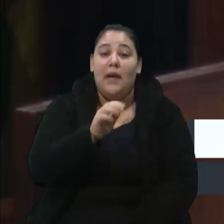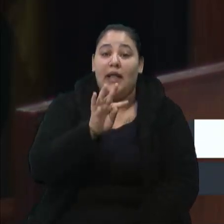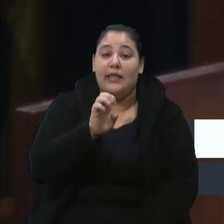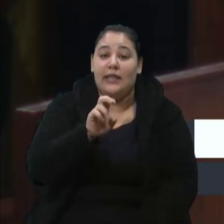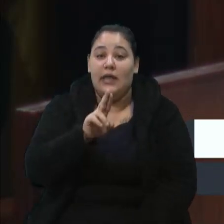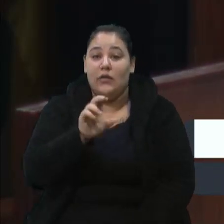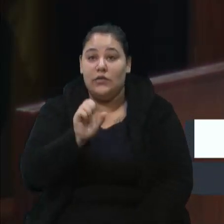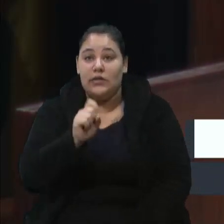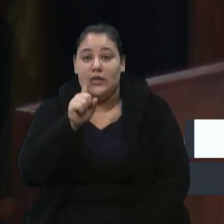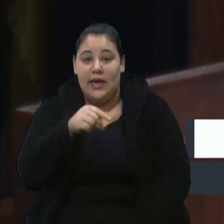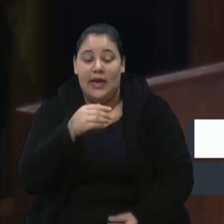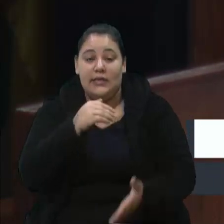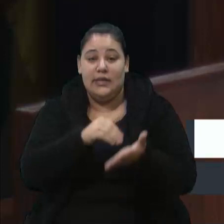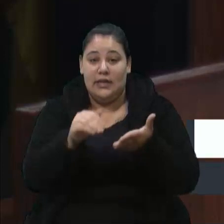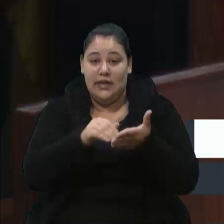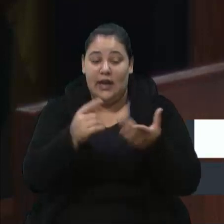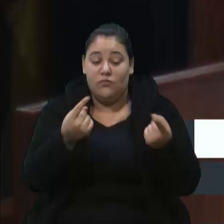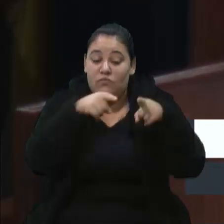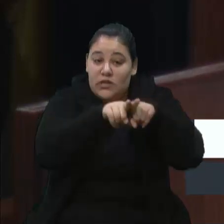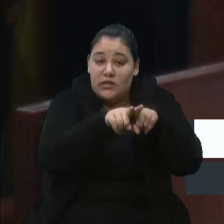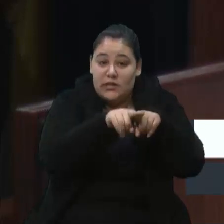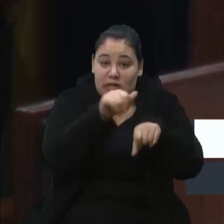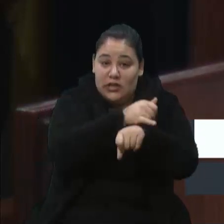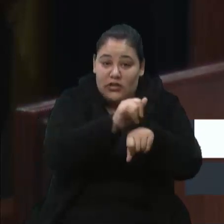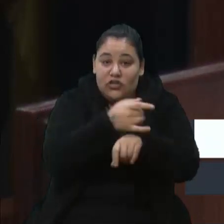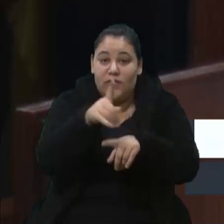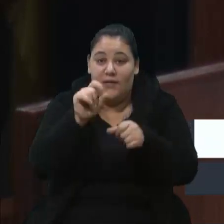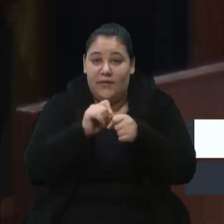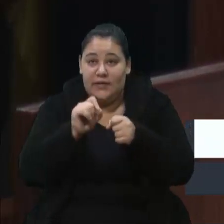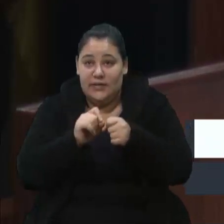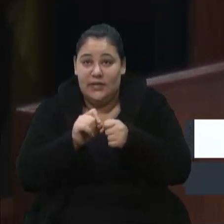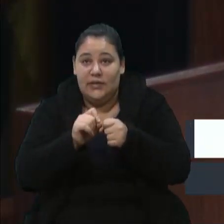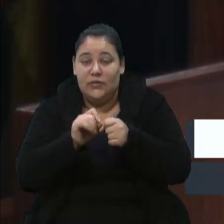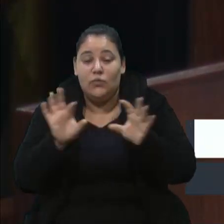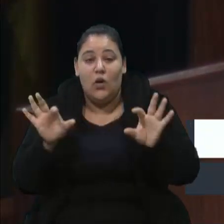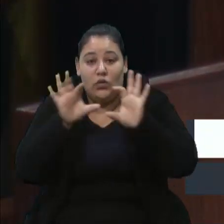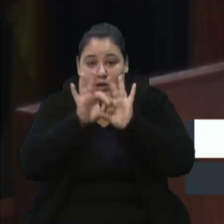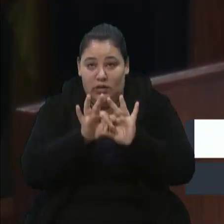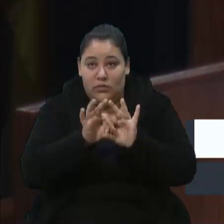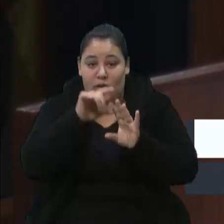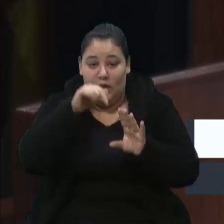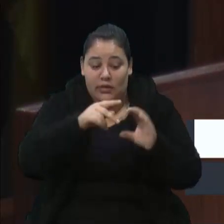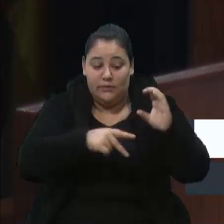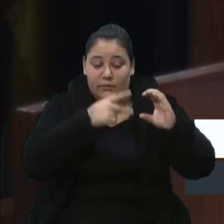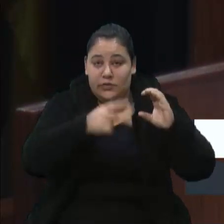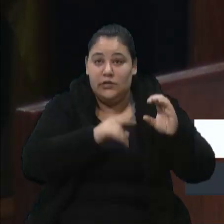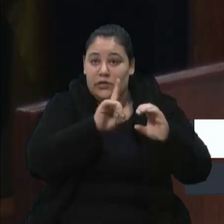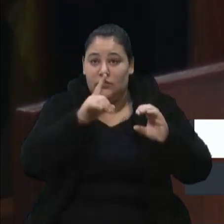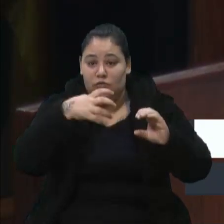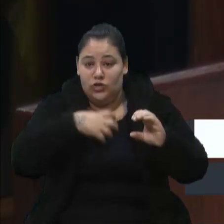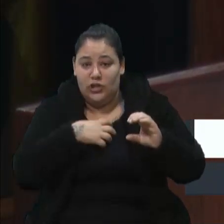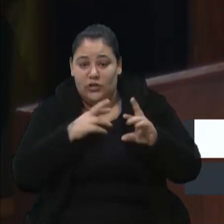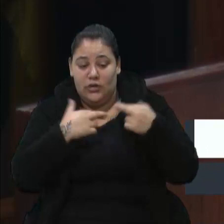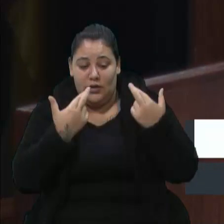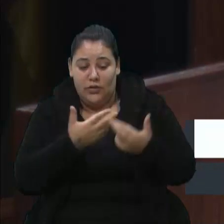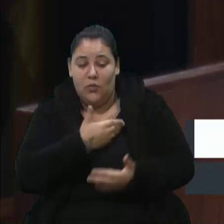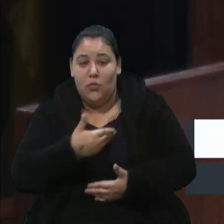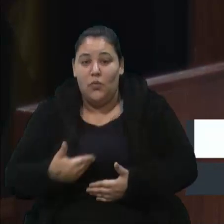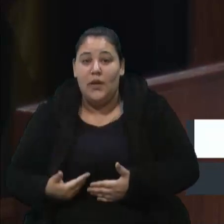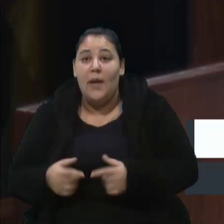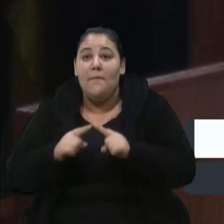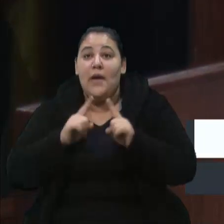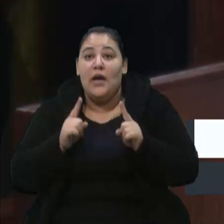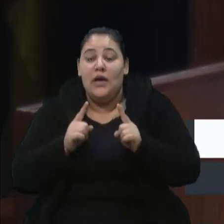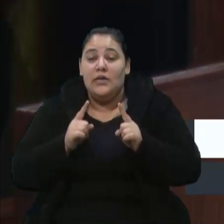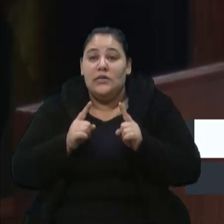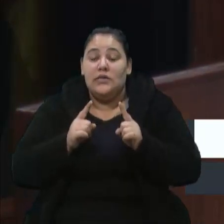Parcerias Estratégicas. Nós faremos um grande fechamento aqui na Câmara de Vereadores, não em formato de audiência pública, mas uma reunião para